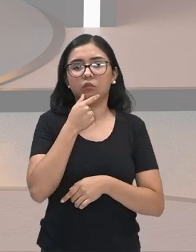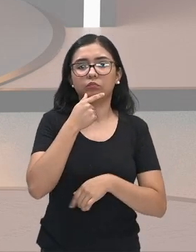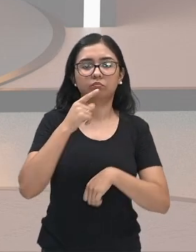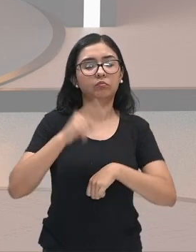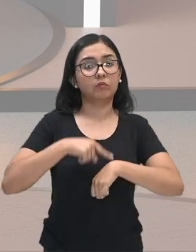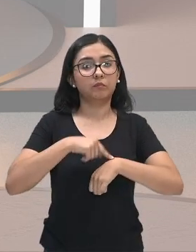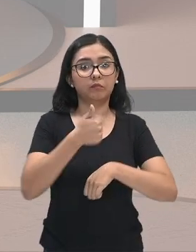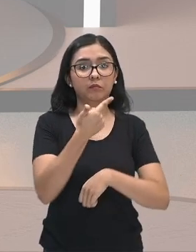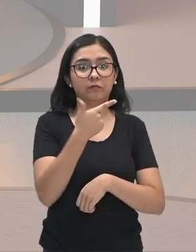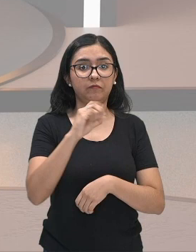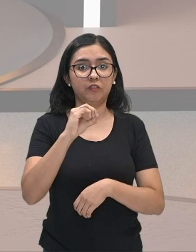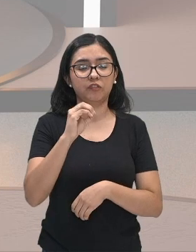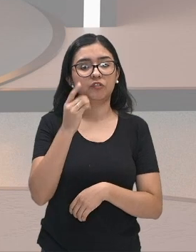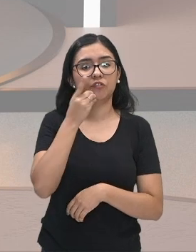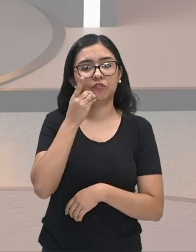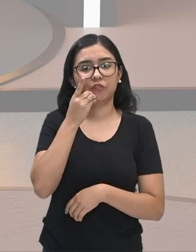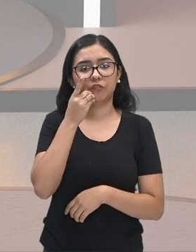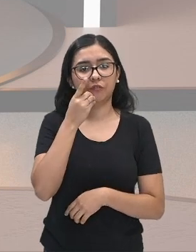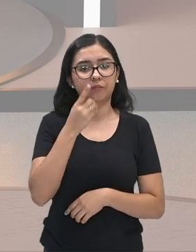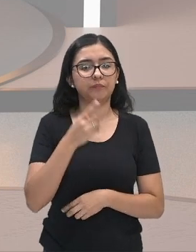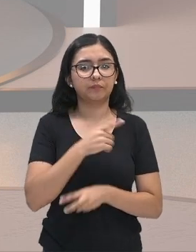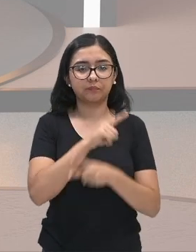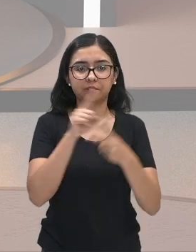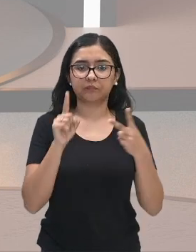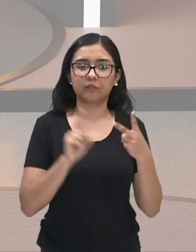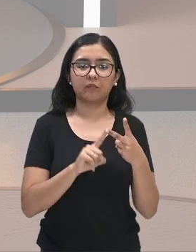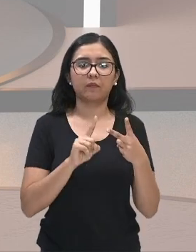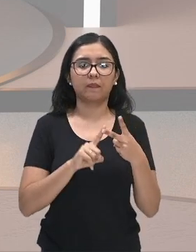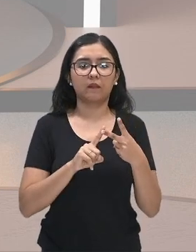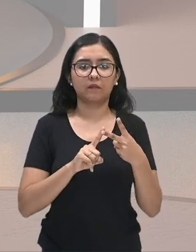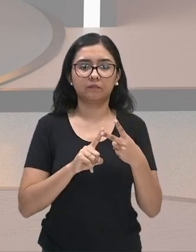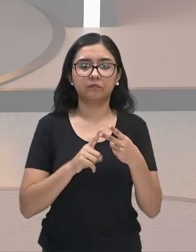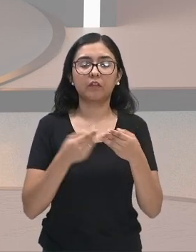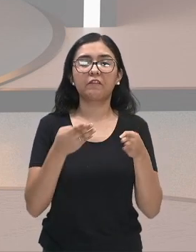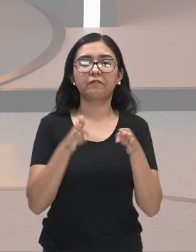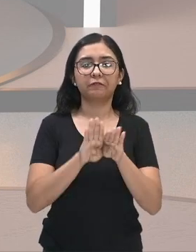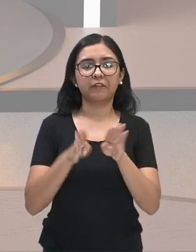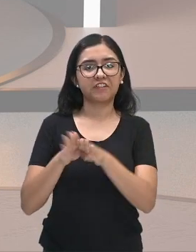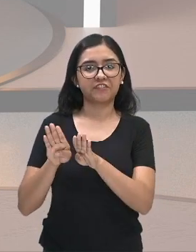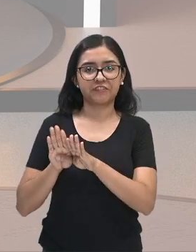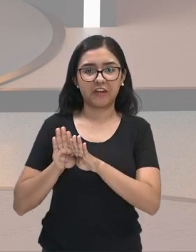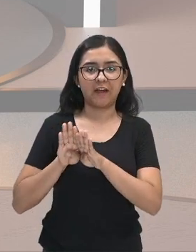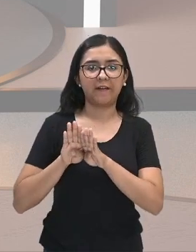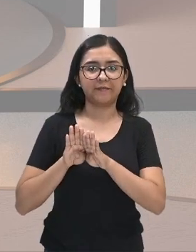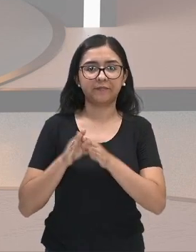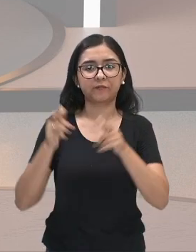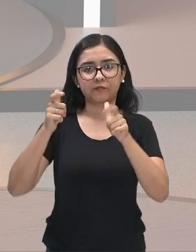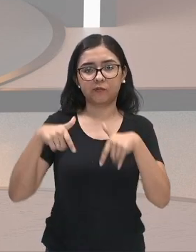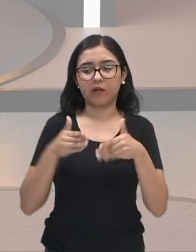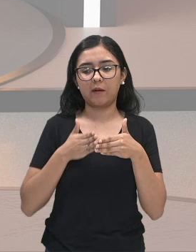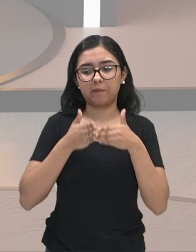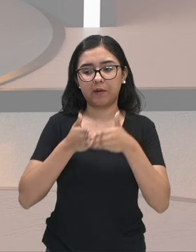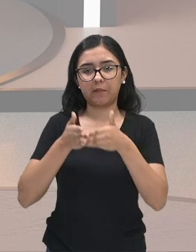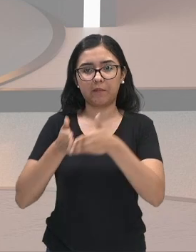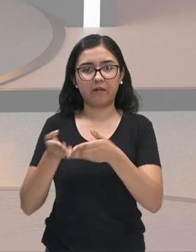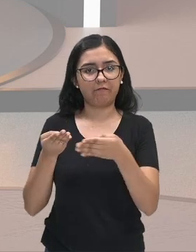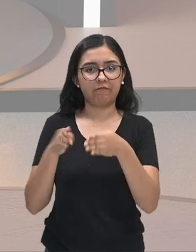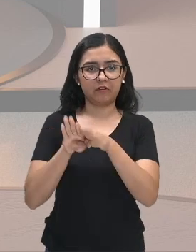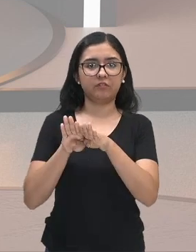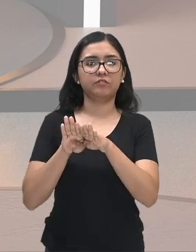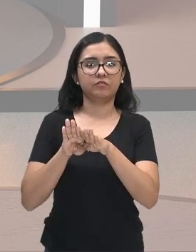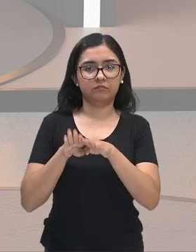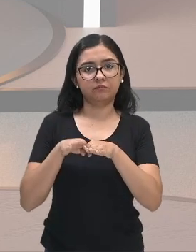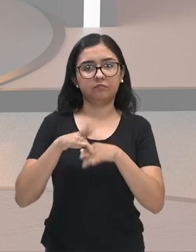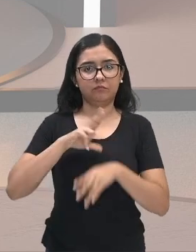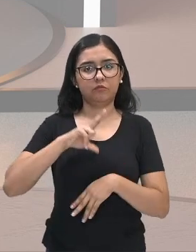à Inglaterra. Segundo, ele ia fechar seus portos aos navios ingleses. Os portugueses deveriam